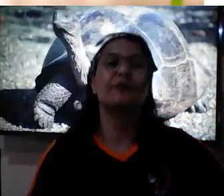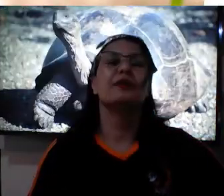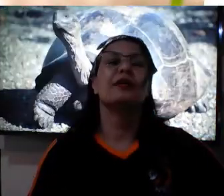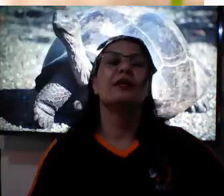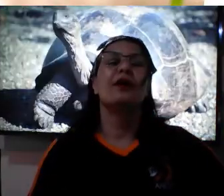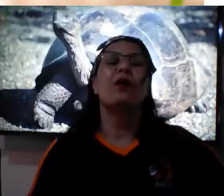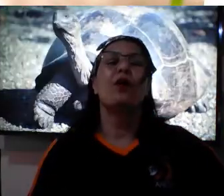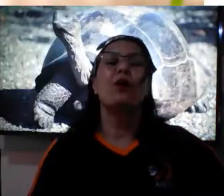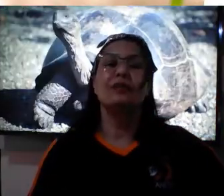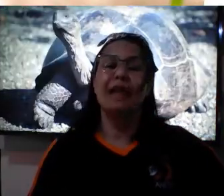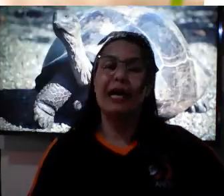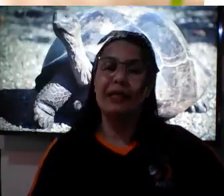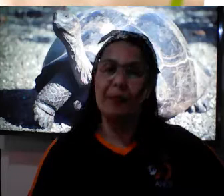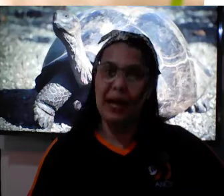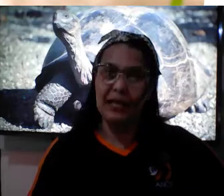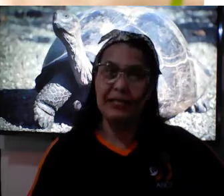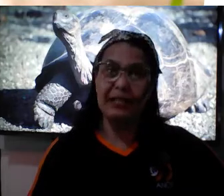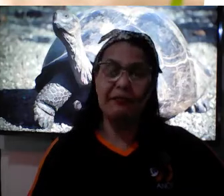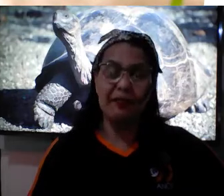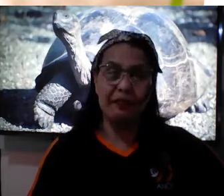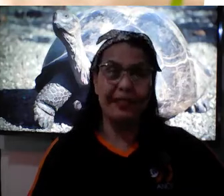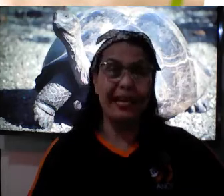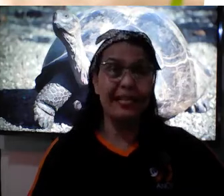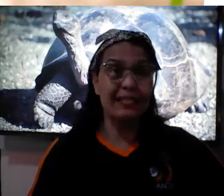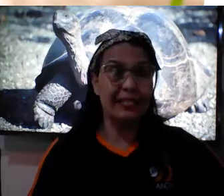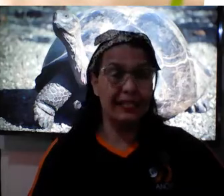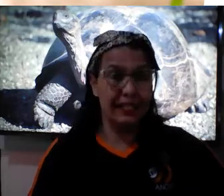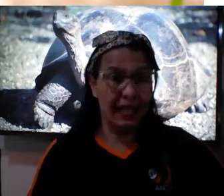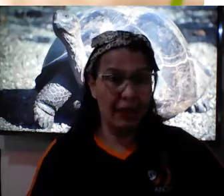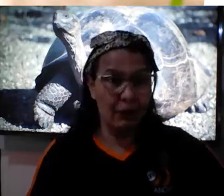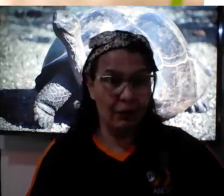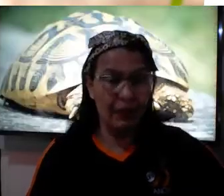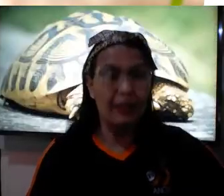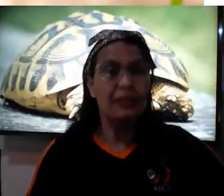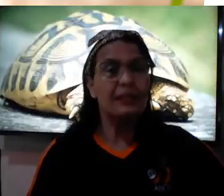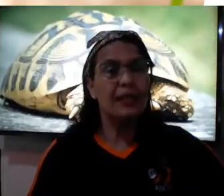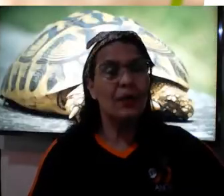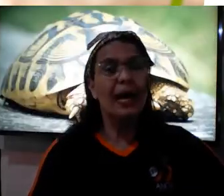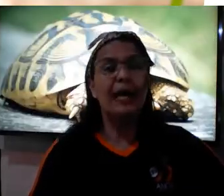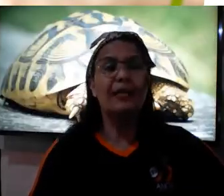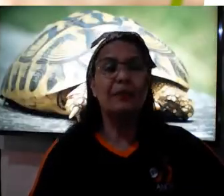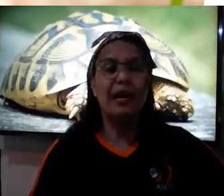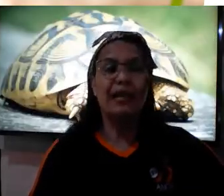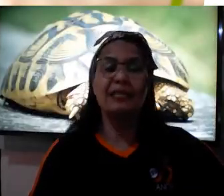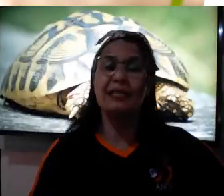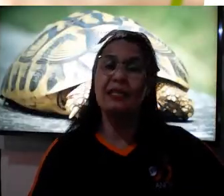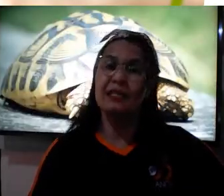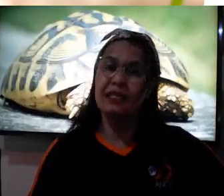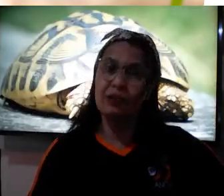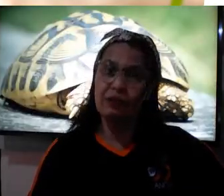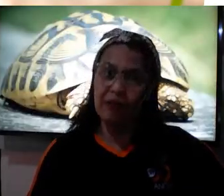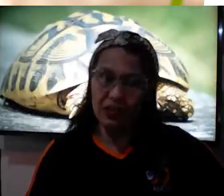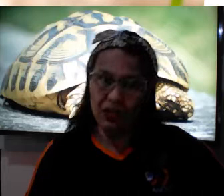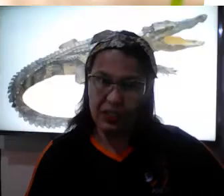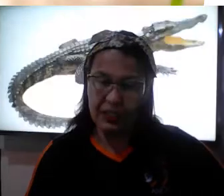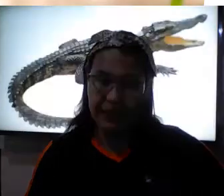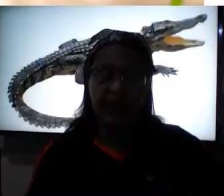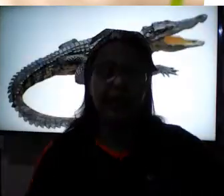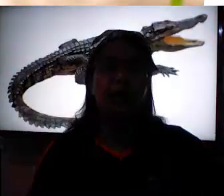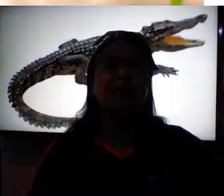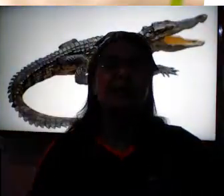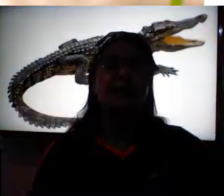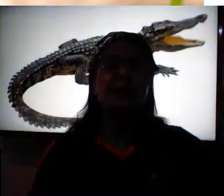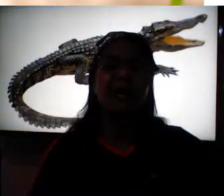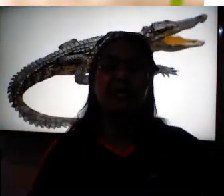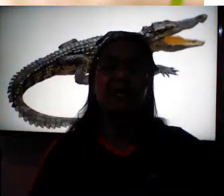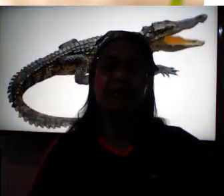domésticos. Os animais que vivem na selva são animais selvagens,